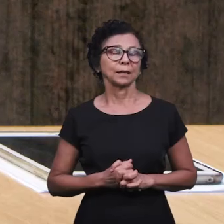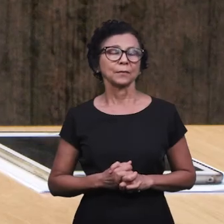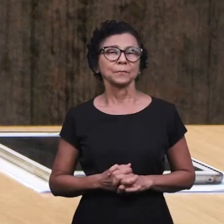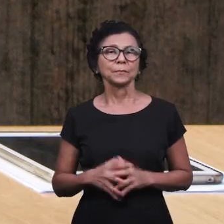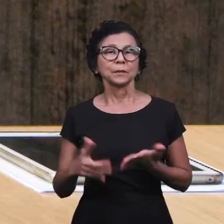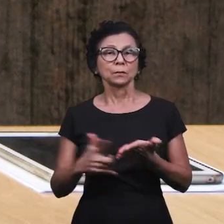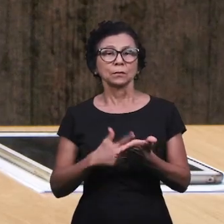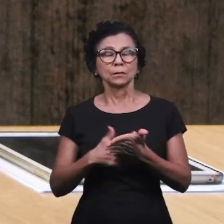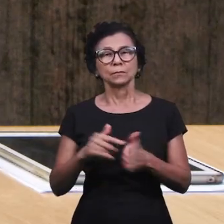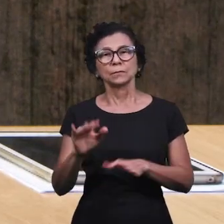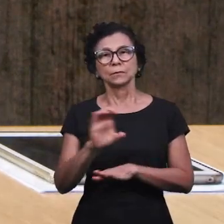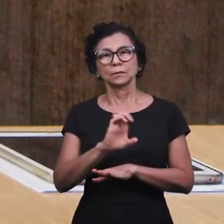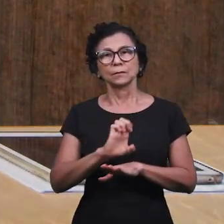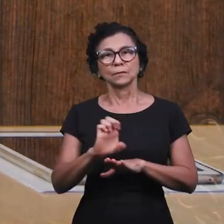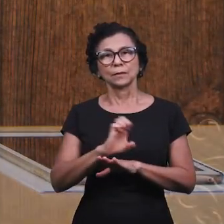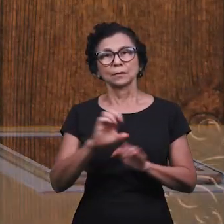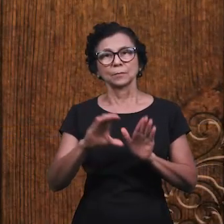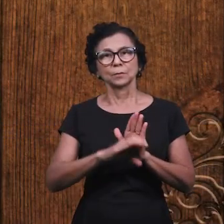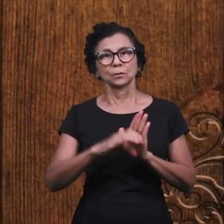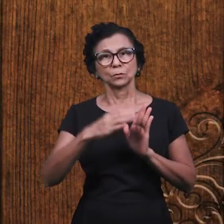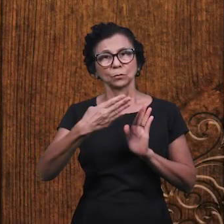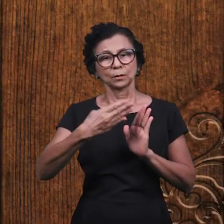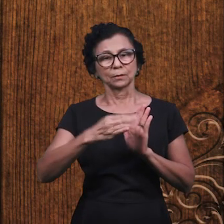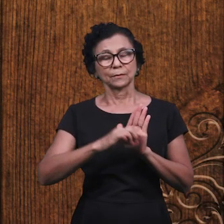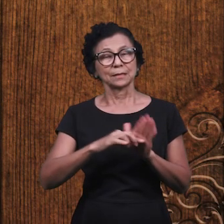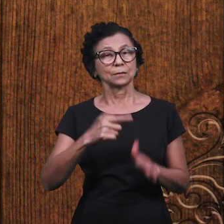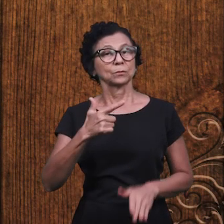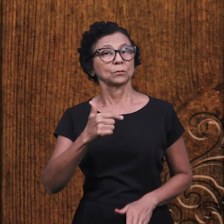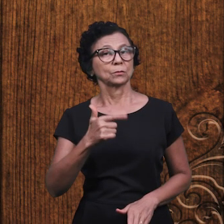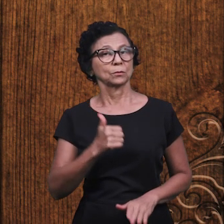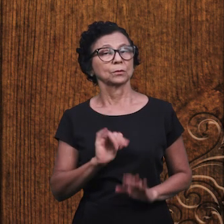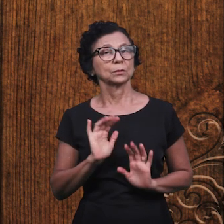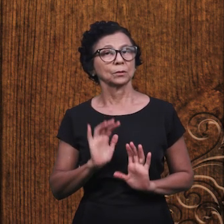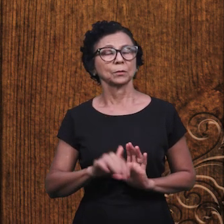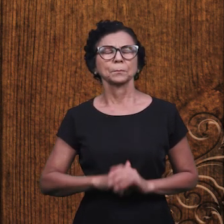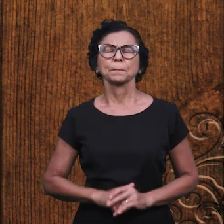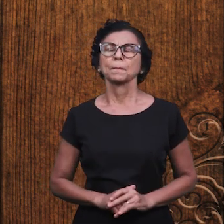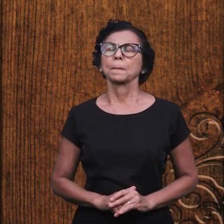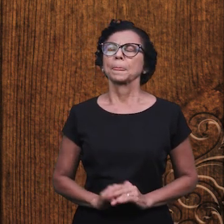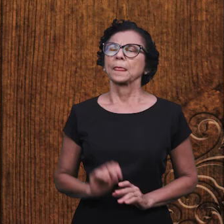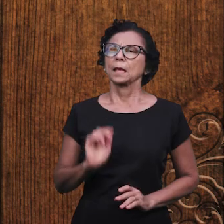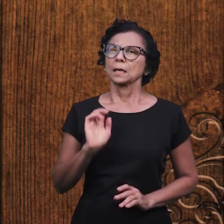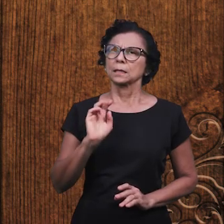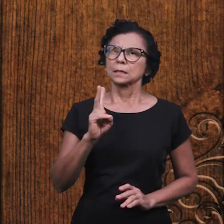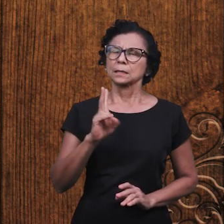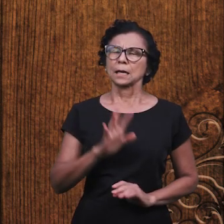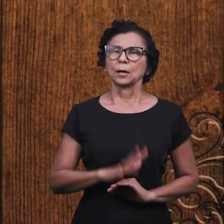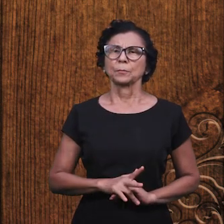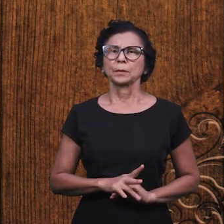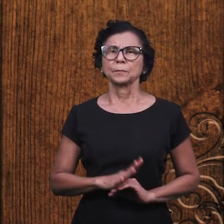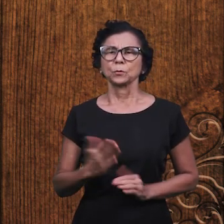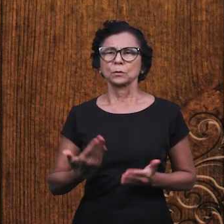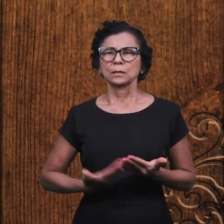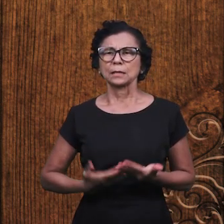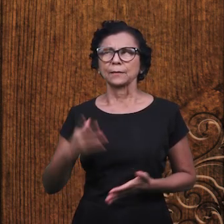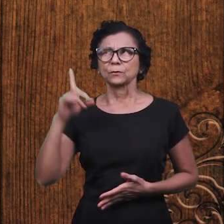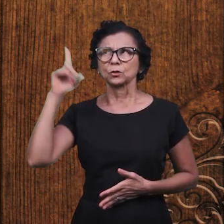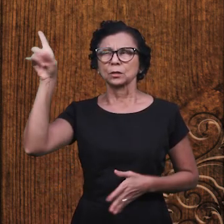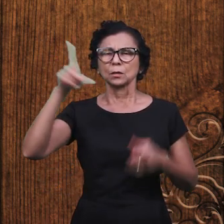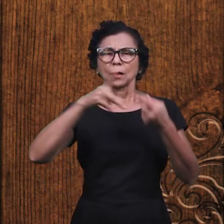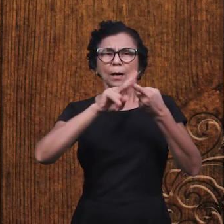Efésios 4:12, dizendo o seguinte: querendo o aperfeiçoamento dos santos para a obra